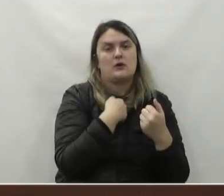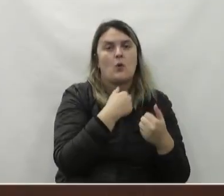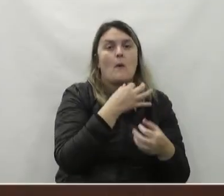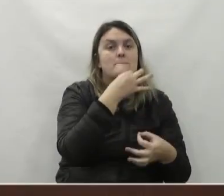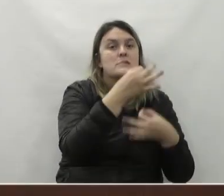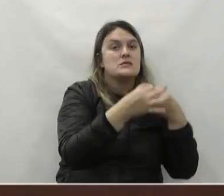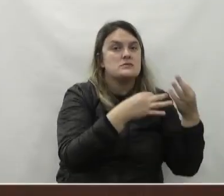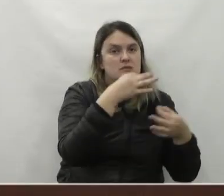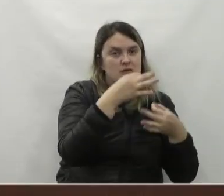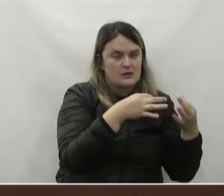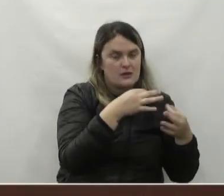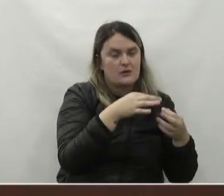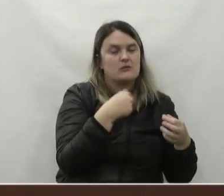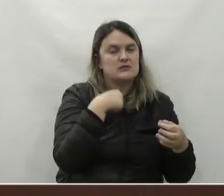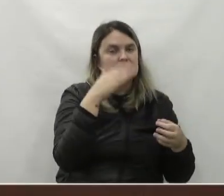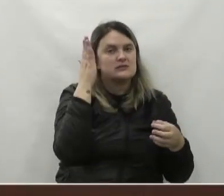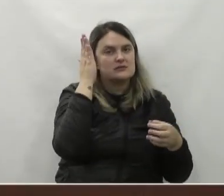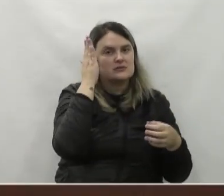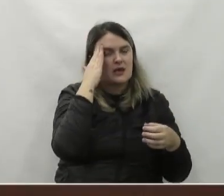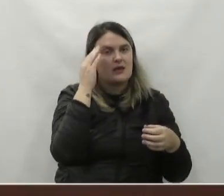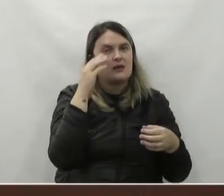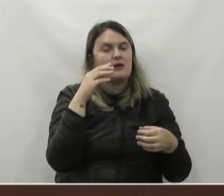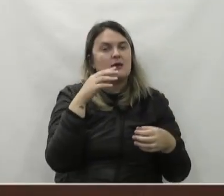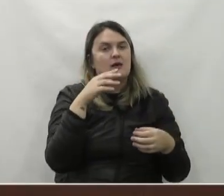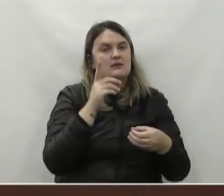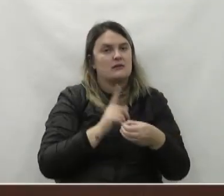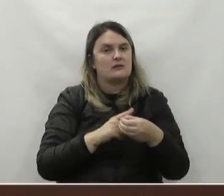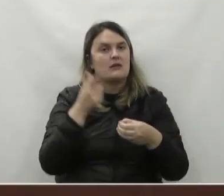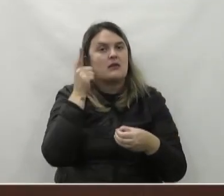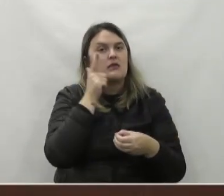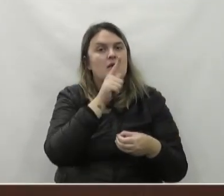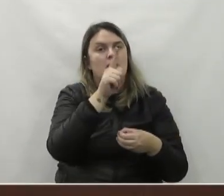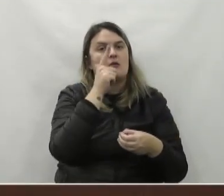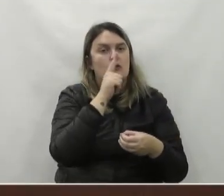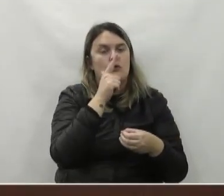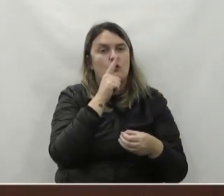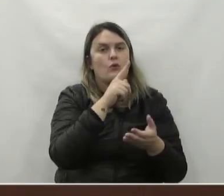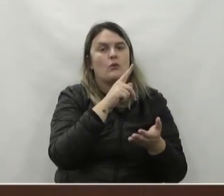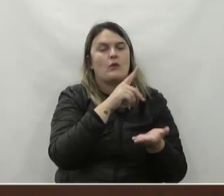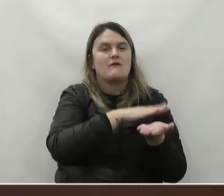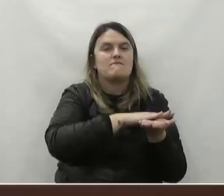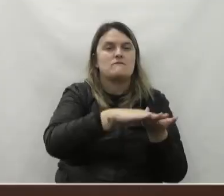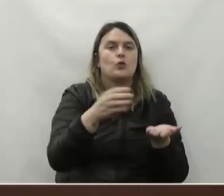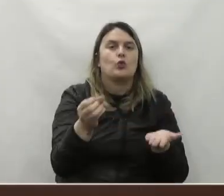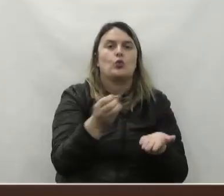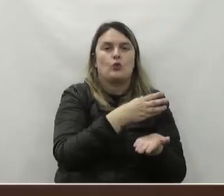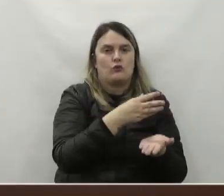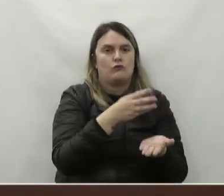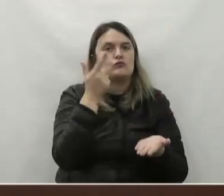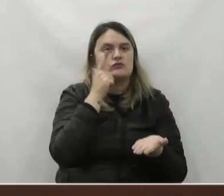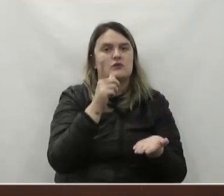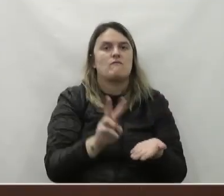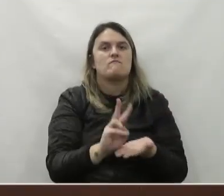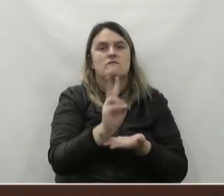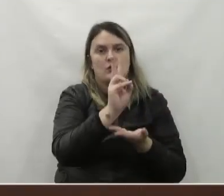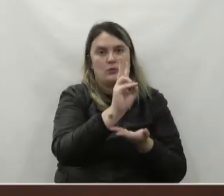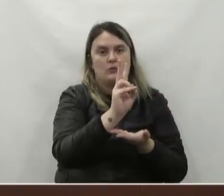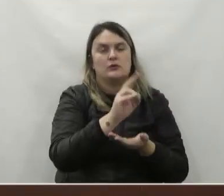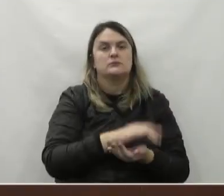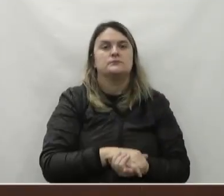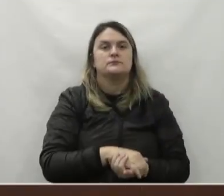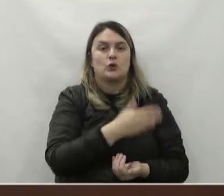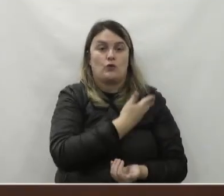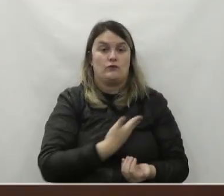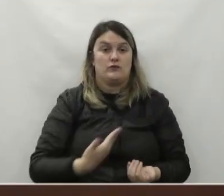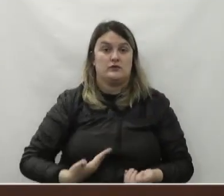pavimentação. Sabemos que fomos contemplados, né, nosso município aí, contemplado com um valor aí para pavimentação pelo